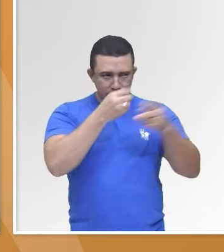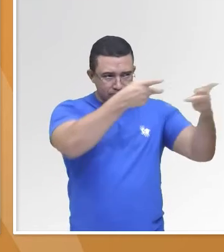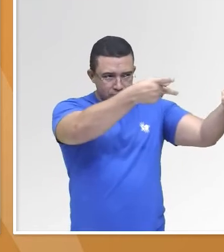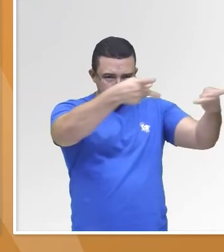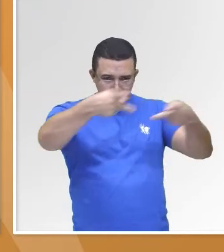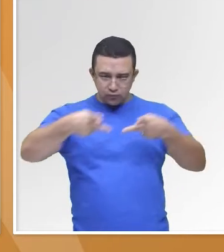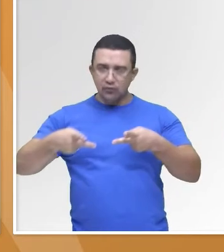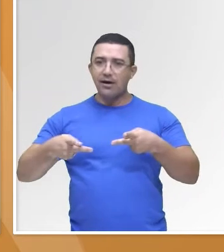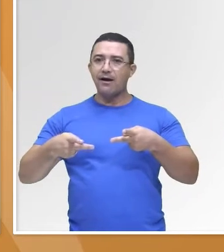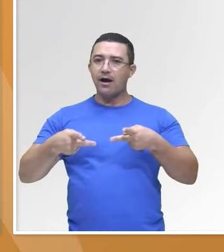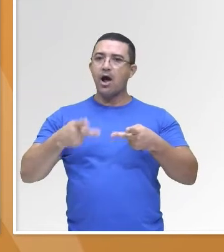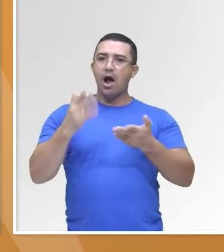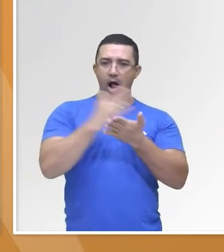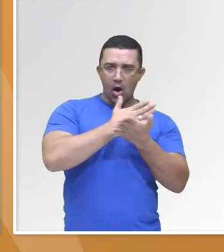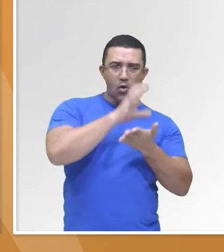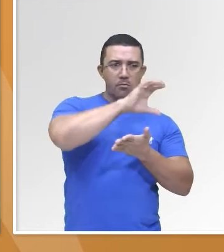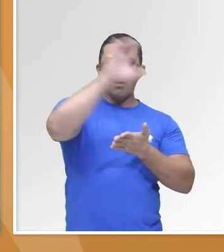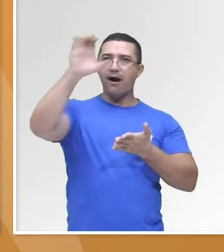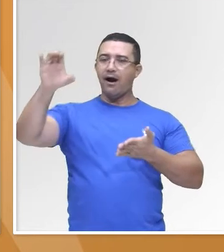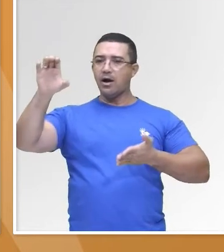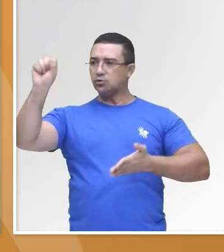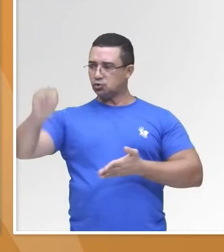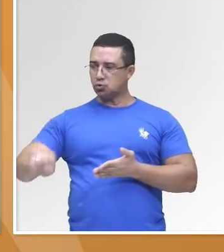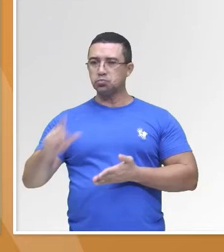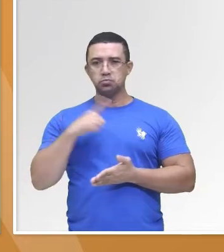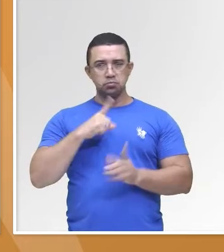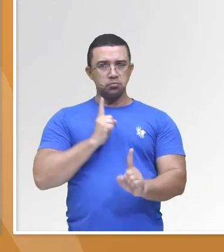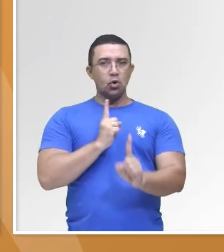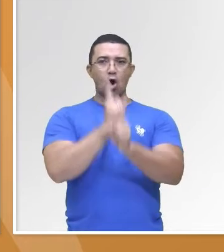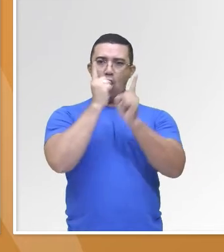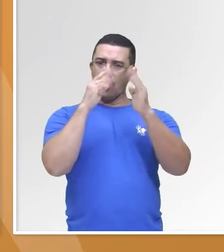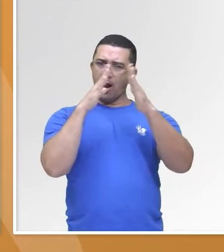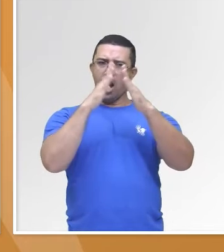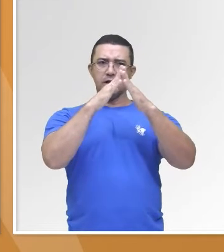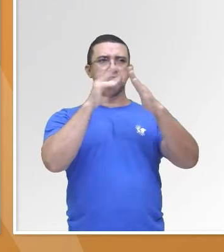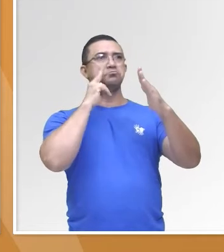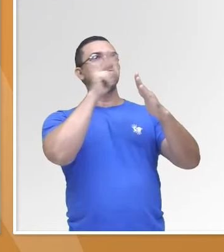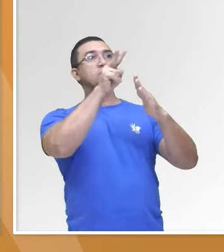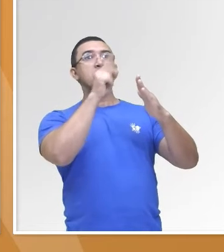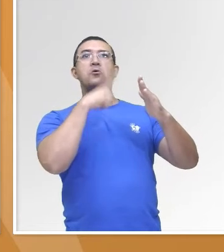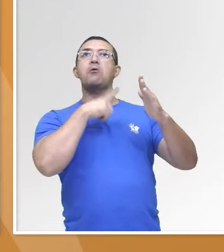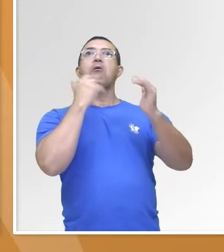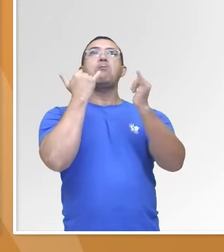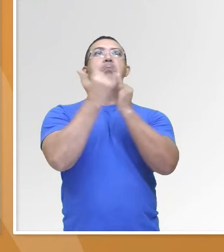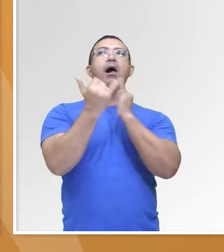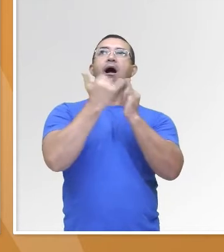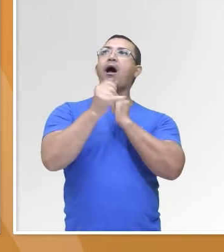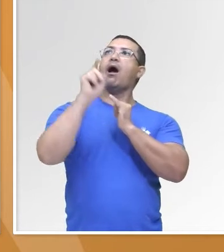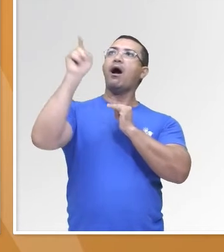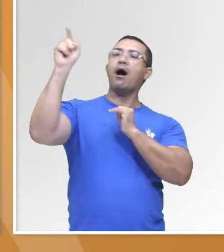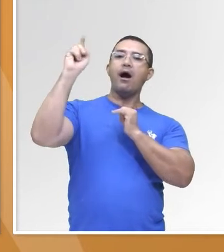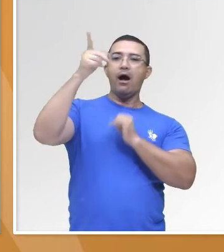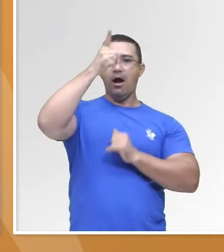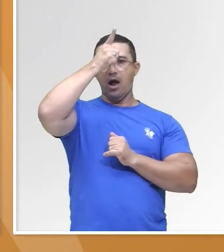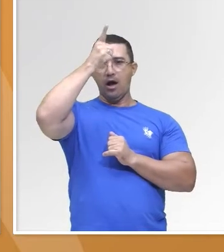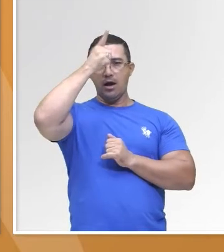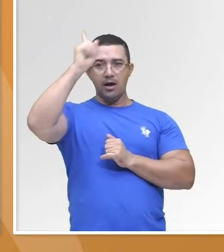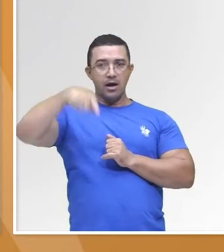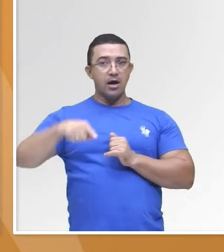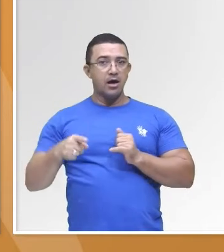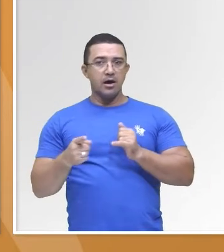da região sul do Brasil, nós ainda encontramos, tá? E é uma arquitetura voltado mais para